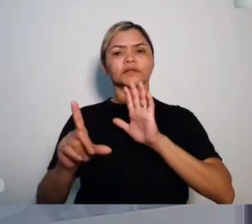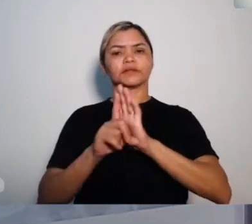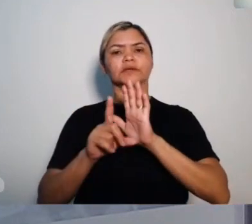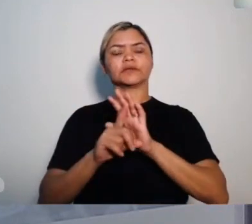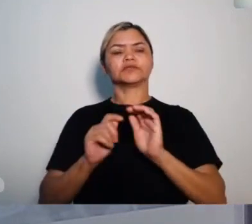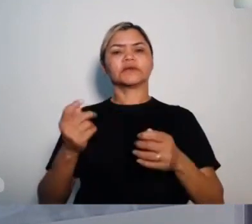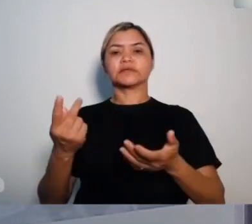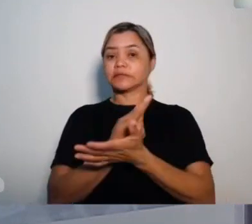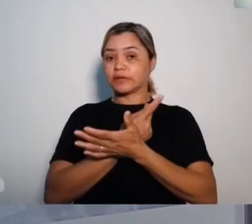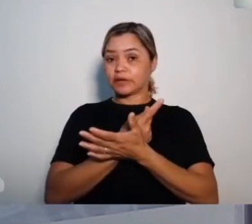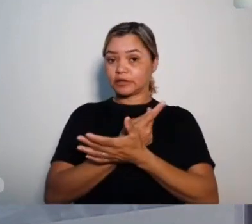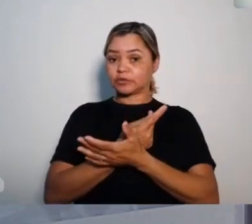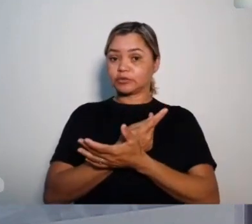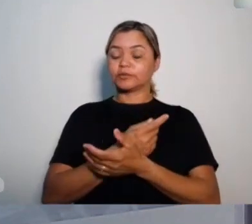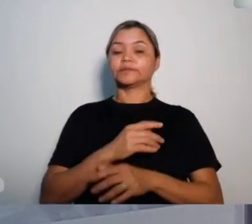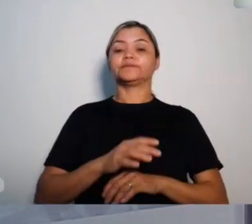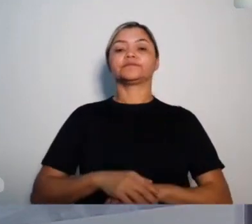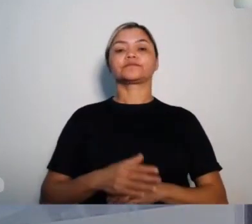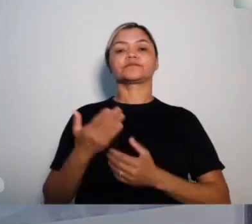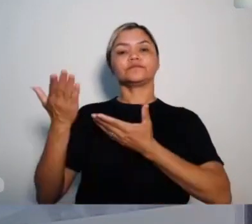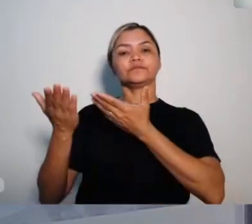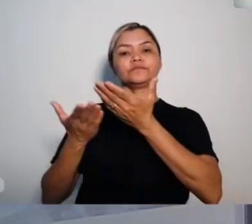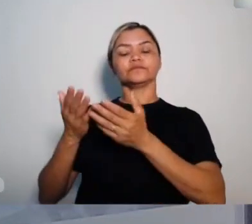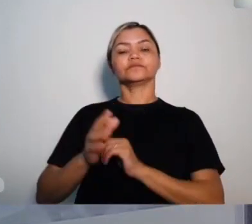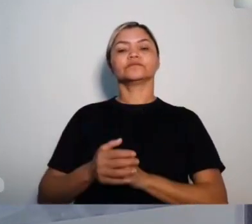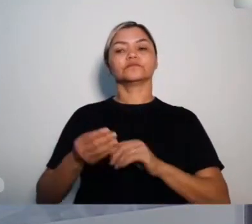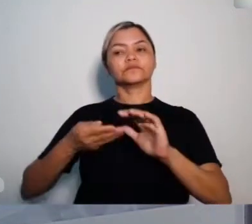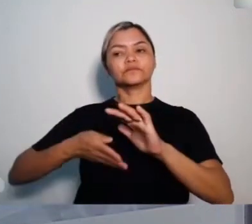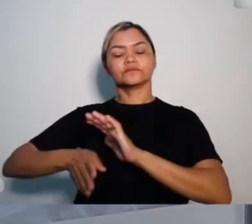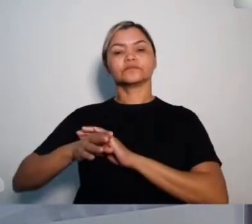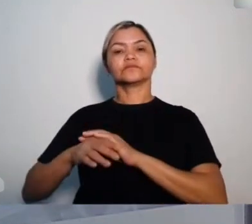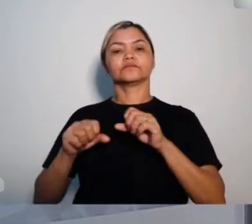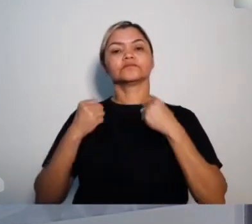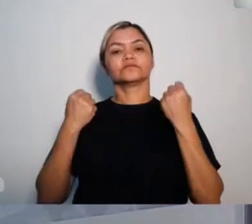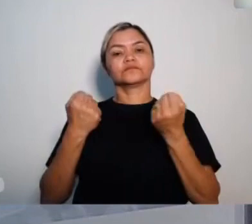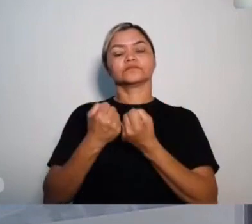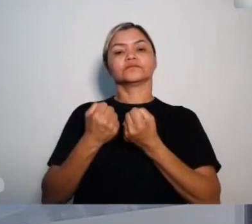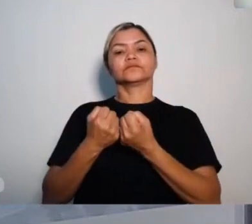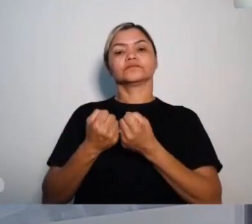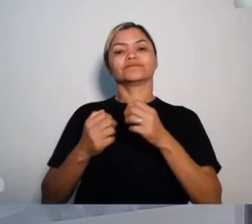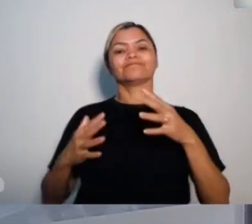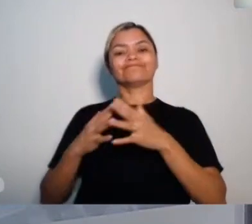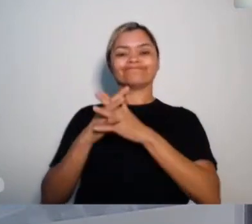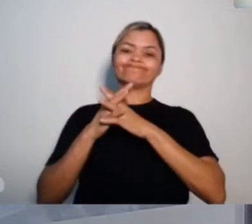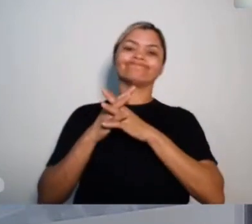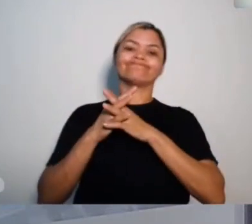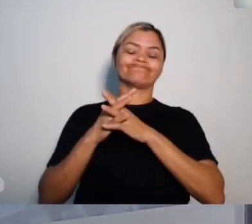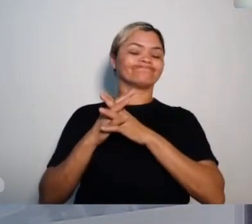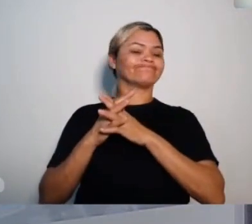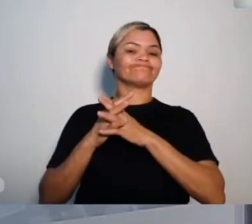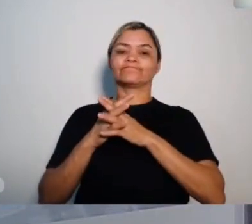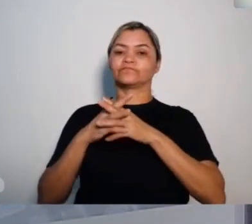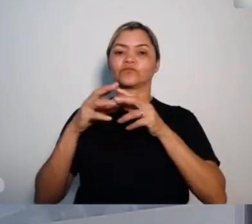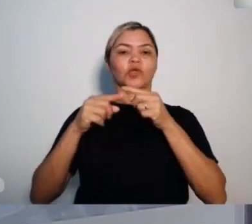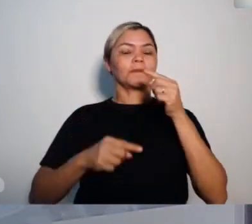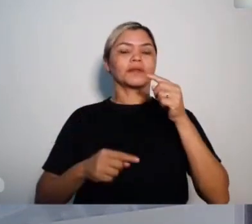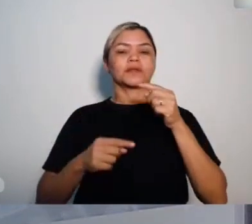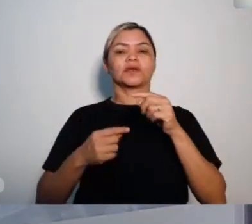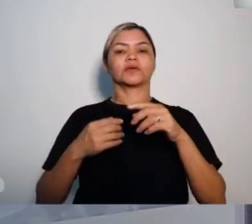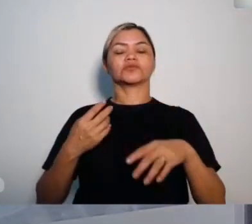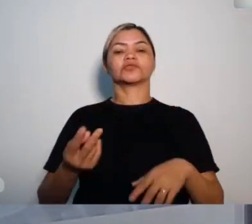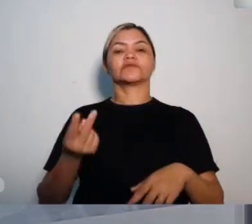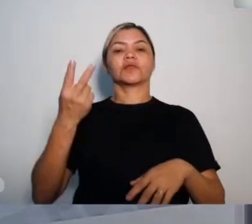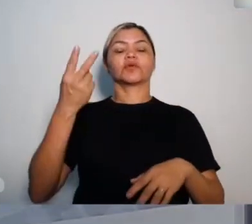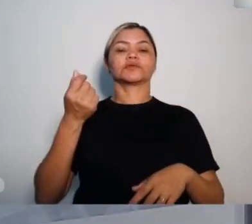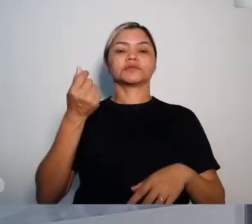errado, aos servidores lançar no sistema, estaria equivocado e não enviaria os valores